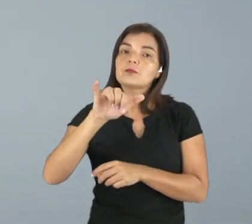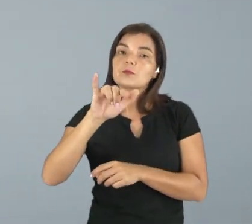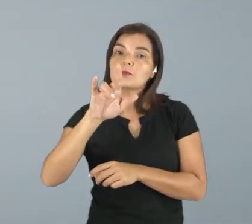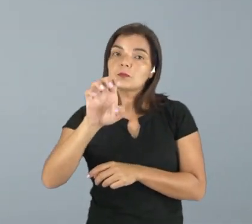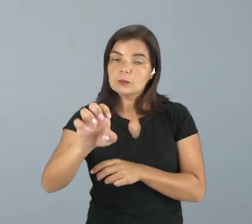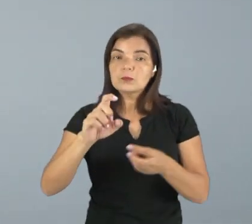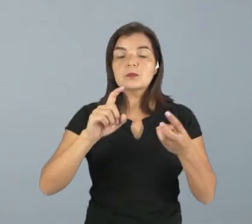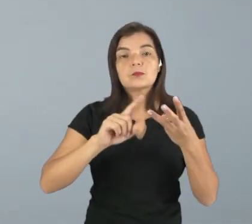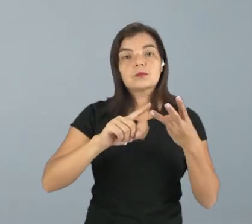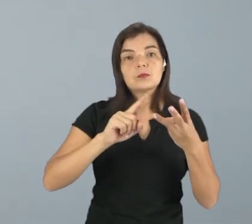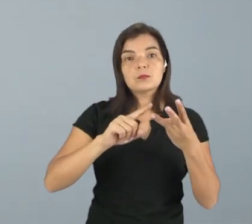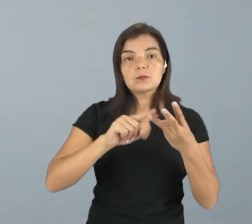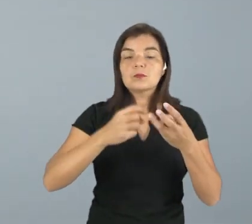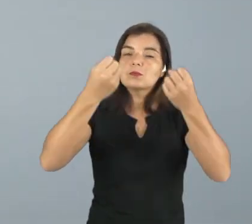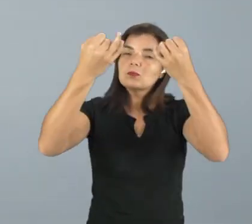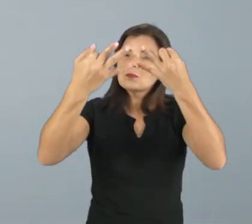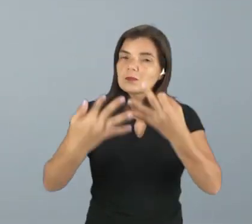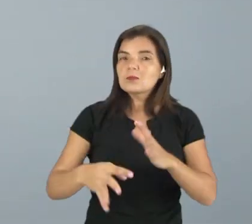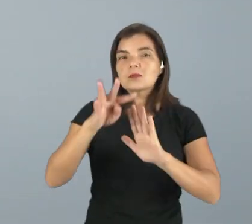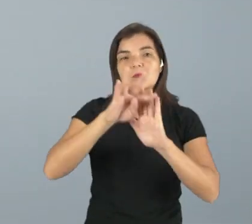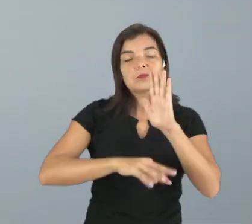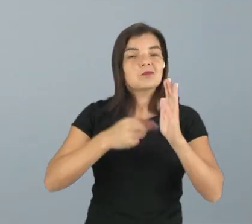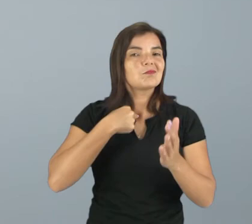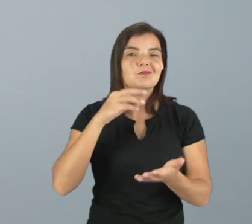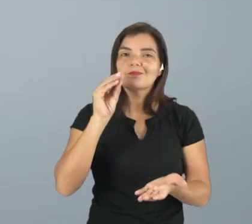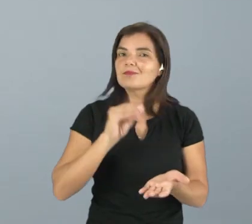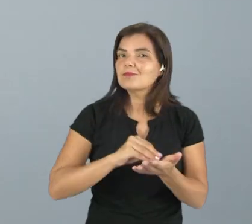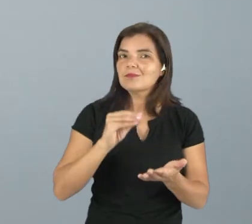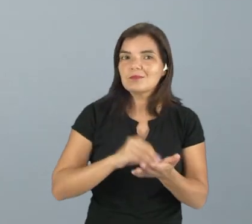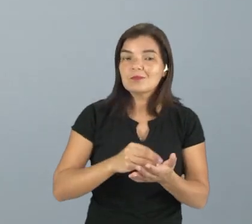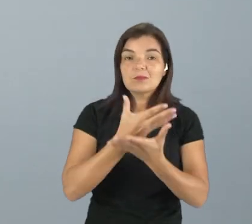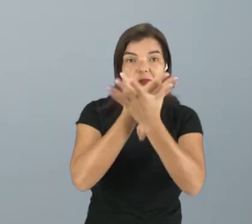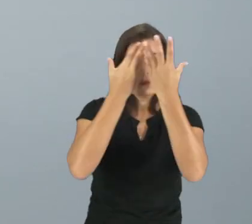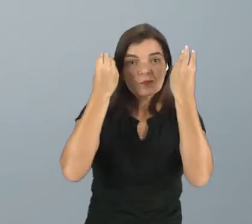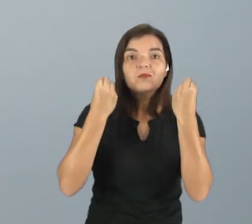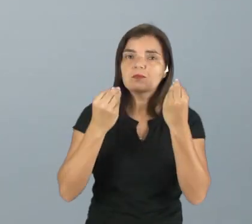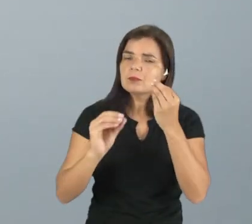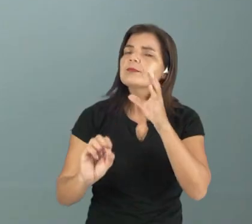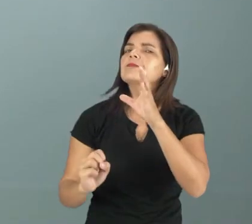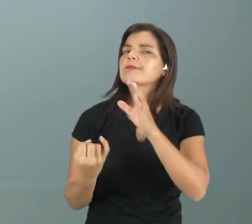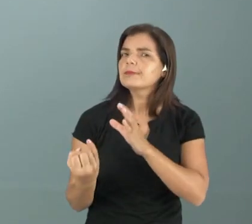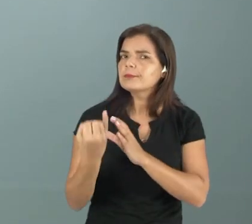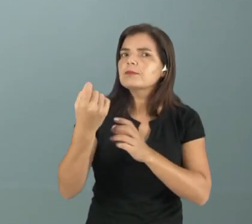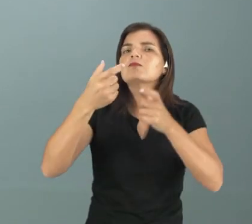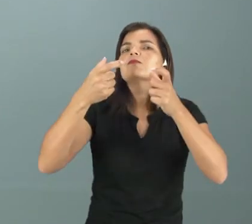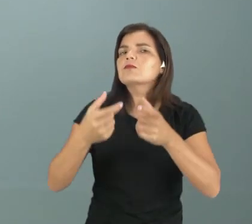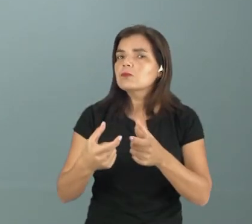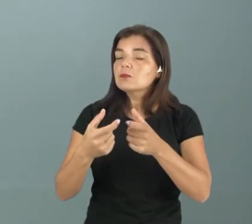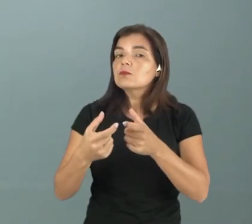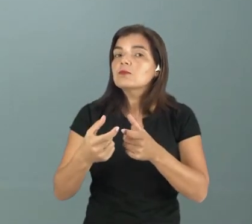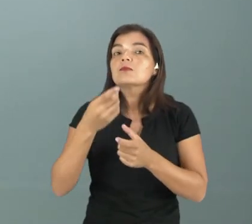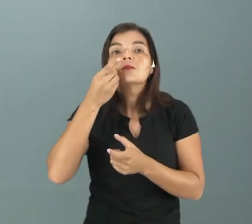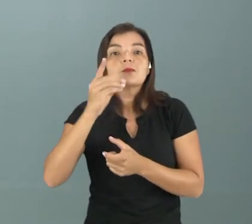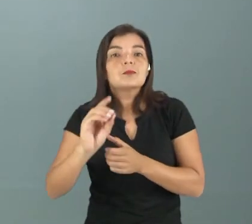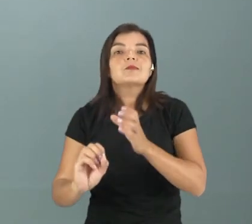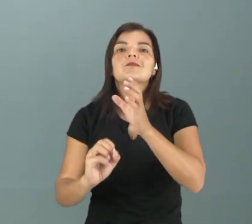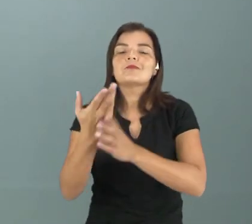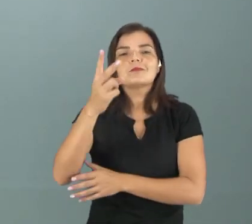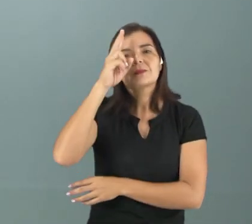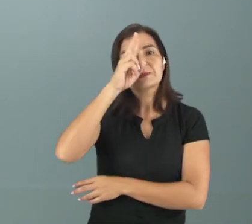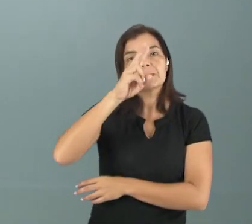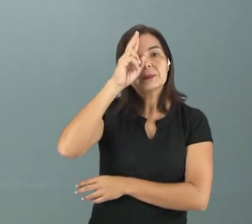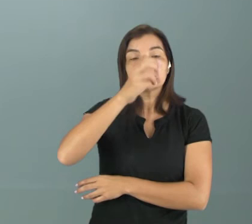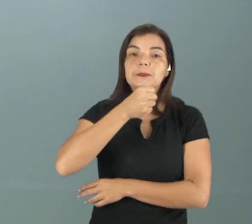lead e o corpo do texto, não pode faltar. E esquecer os fatos importantes, onde, quando aconteceu, e lembrar